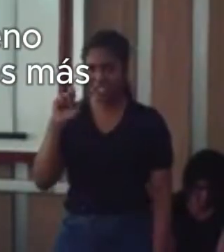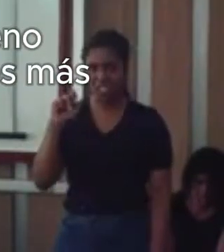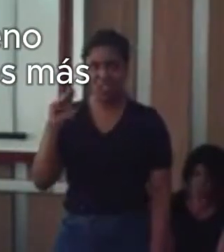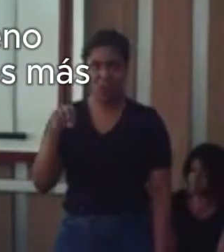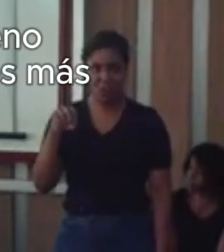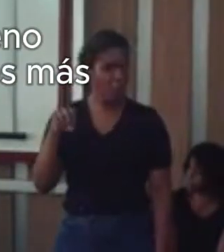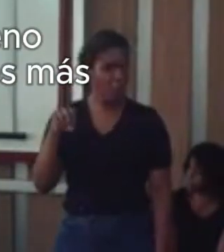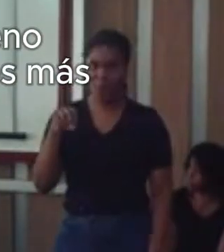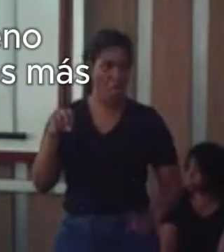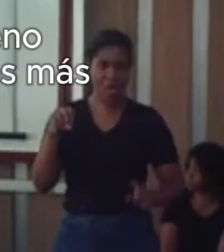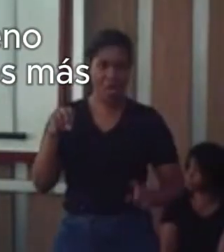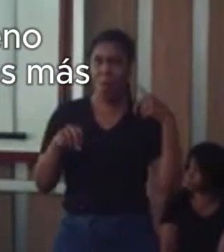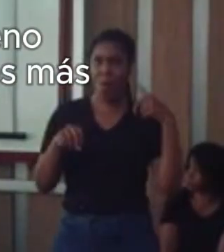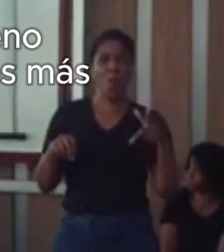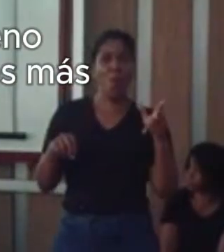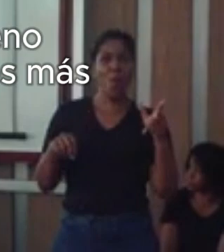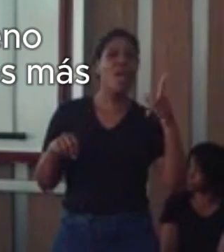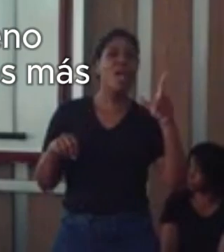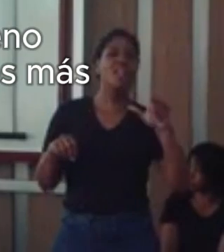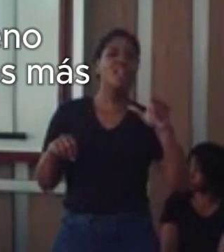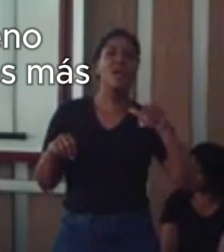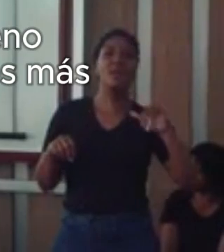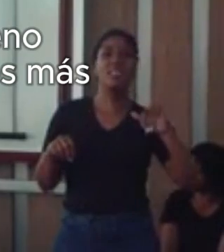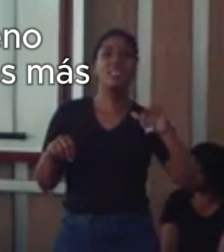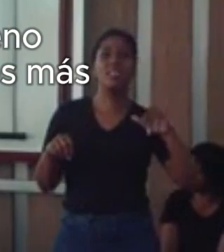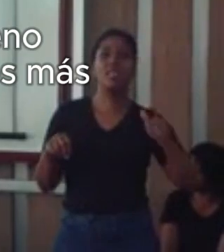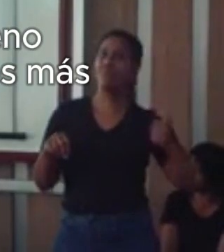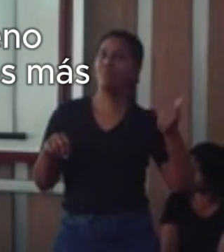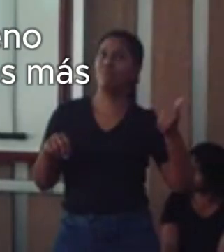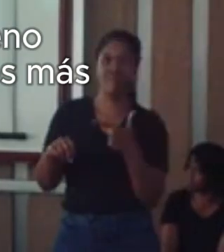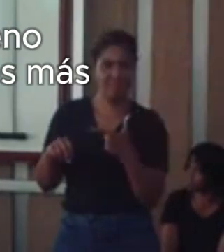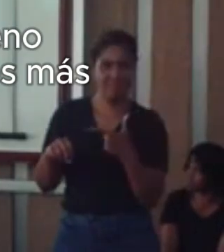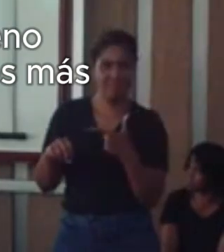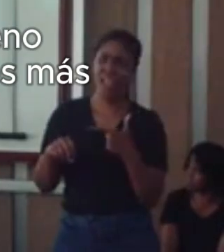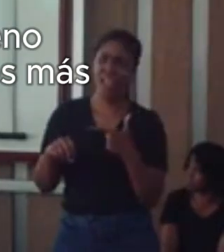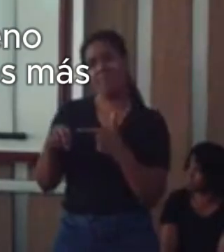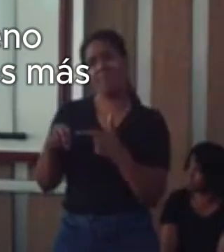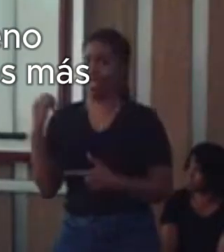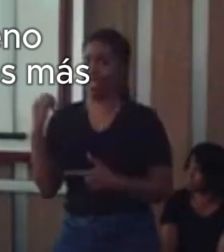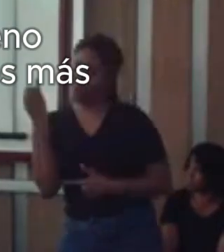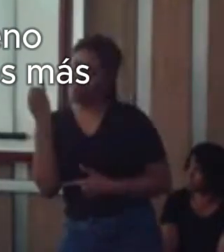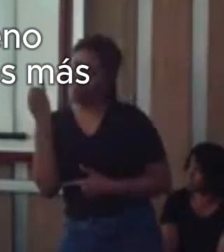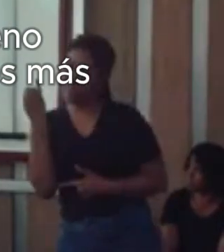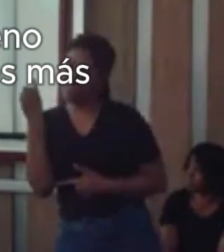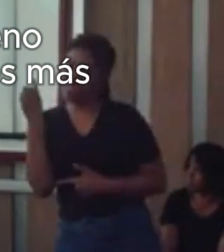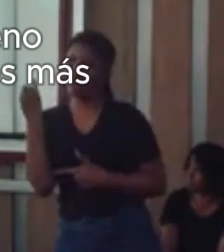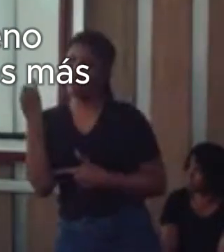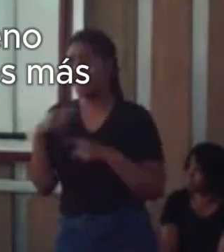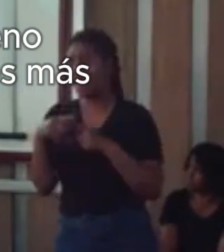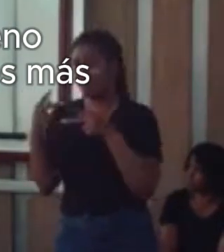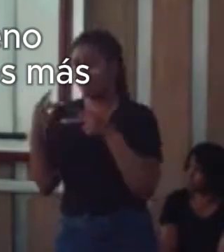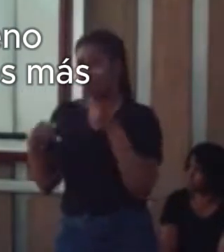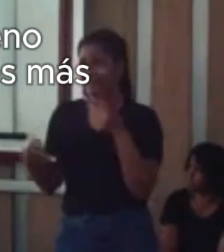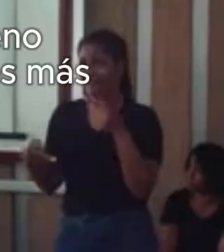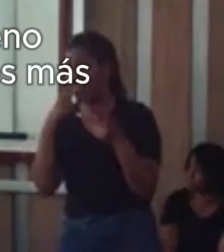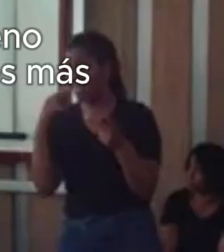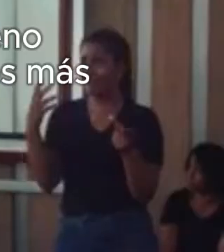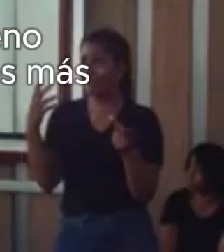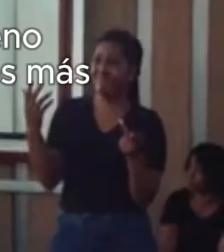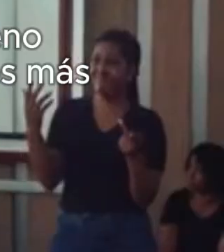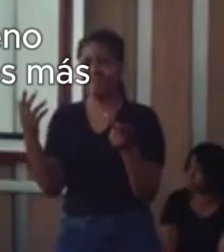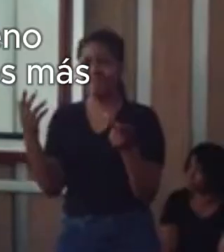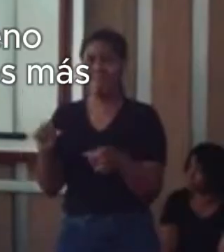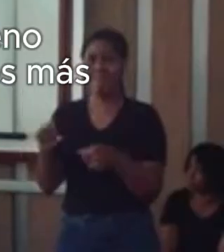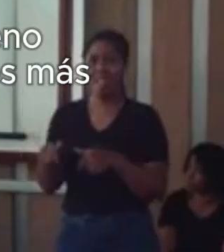gente eventualmente, né, dar uma guaribada assim, um up, mas o colágeno é uma proteína meio inerte, né? Ele